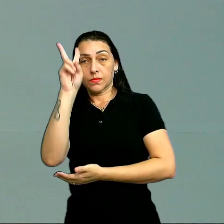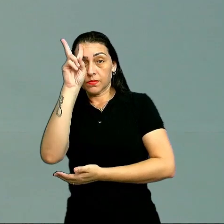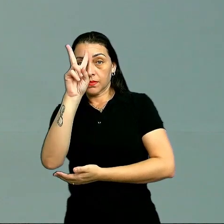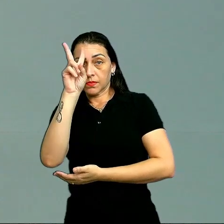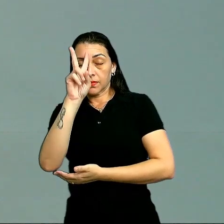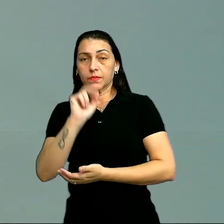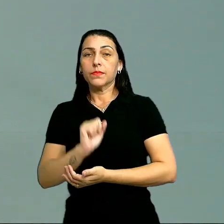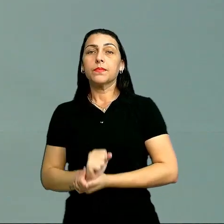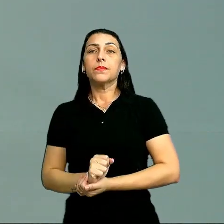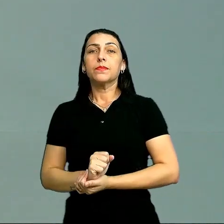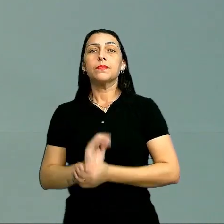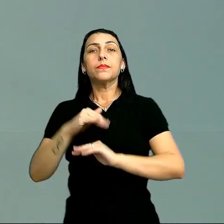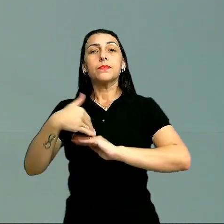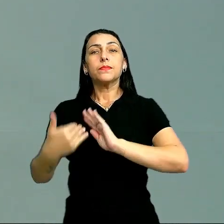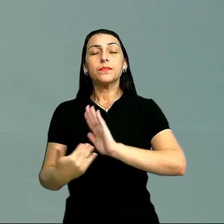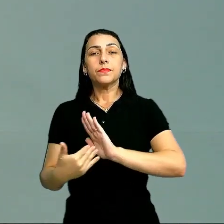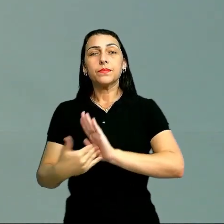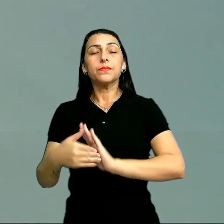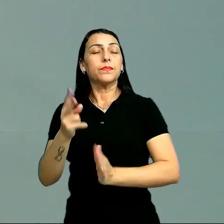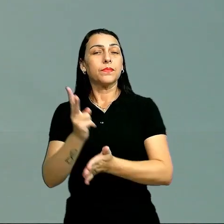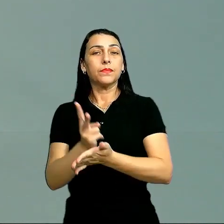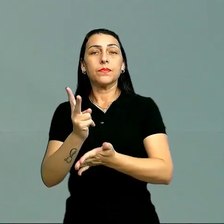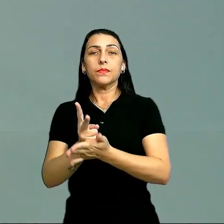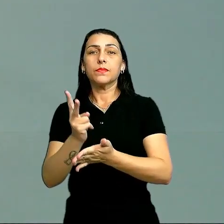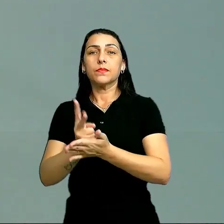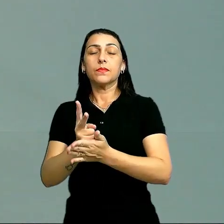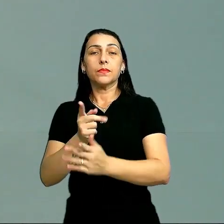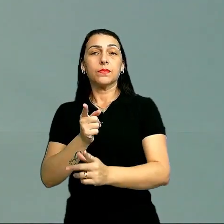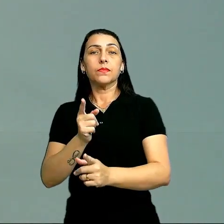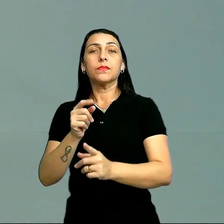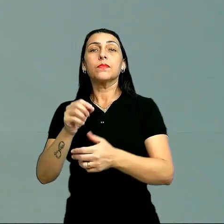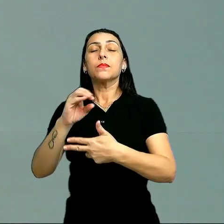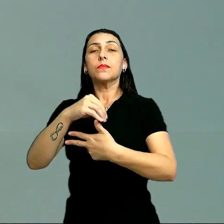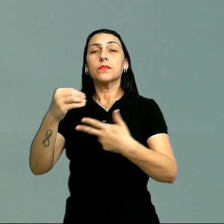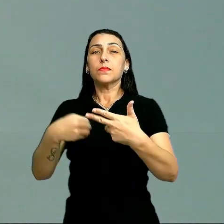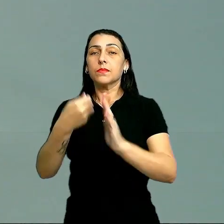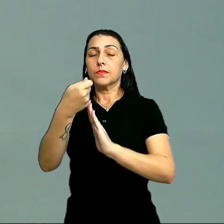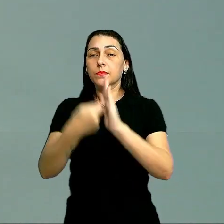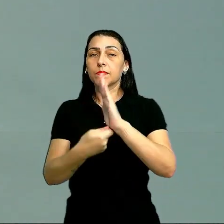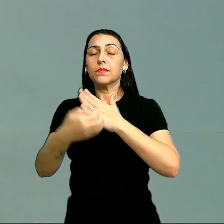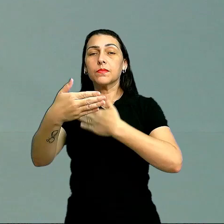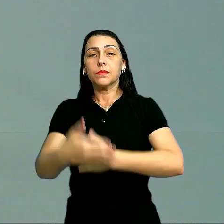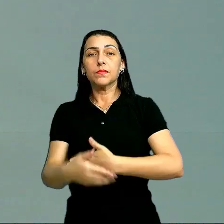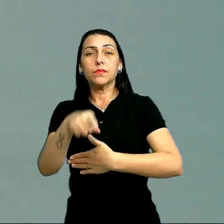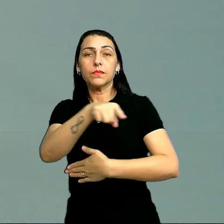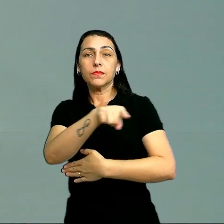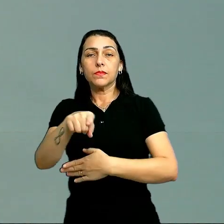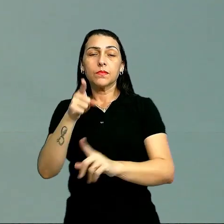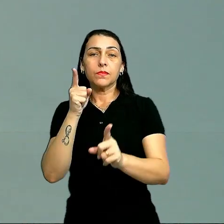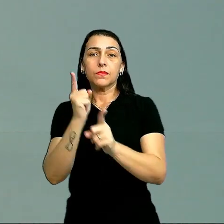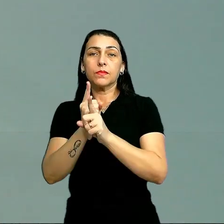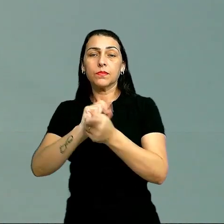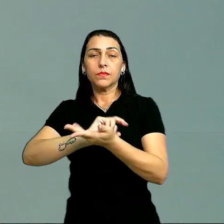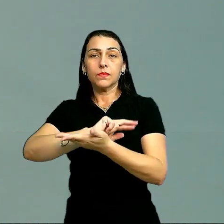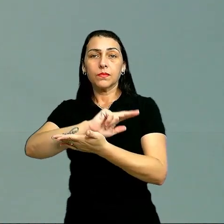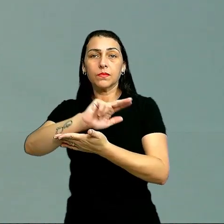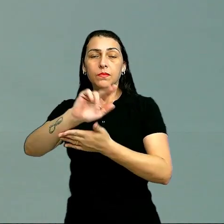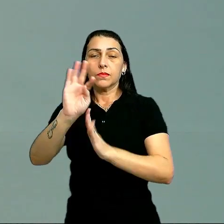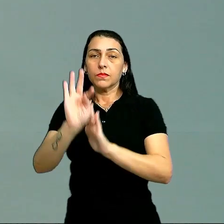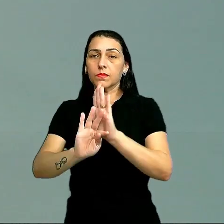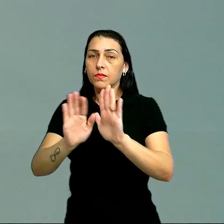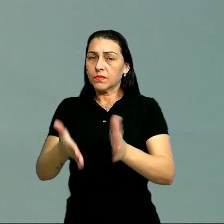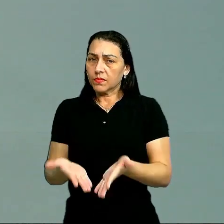Lembrando que todas as vezes que você se deparar com a redação do Enem na prova, você vai encontrar diversos